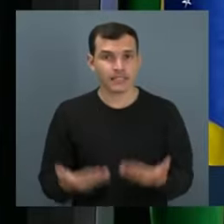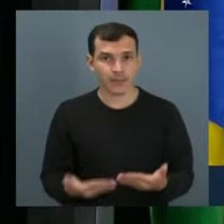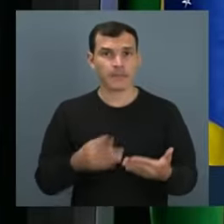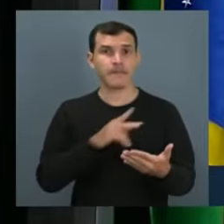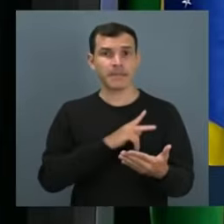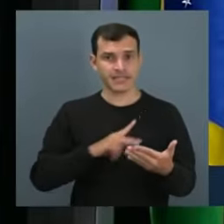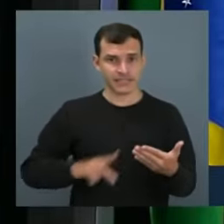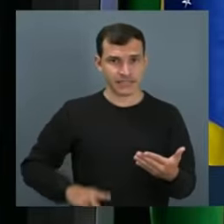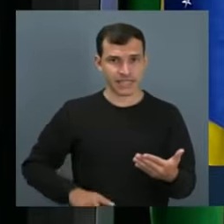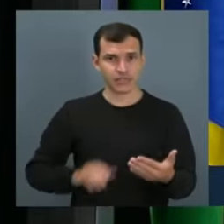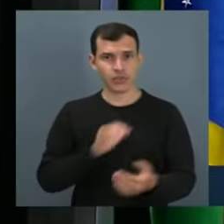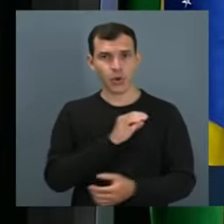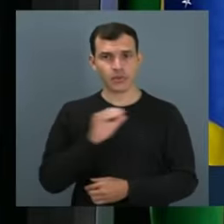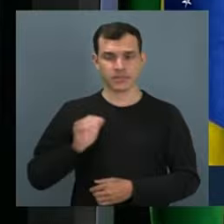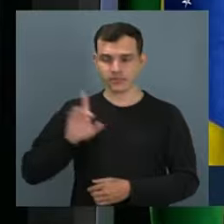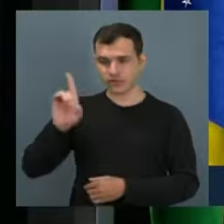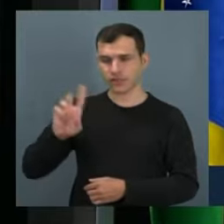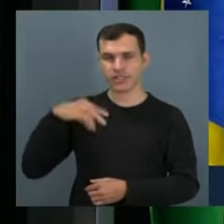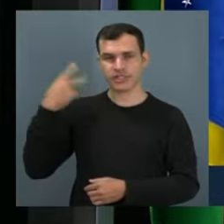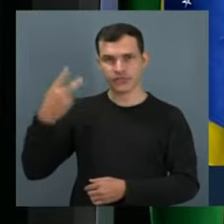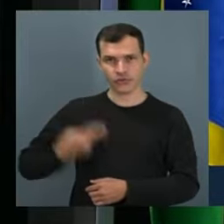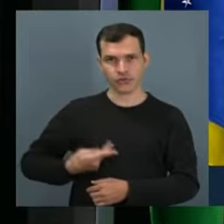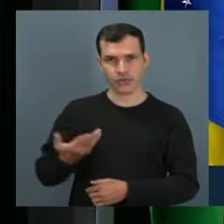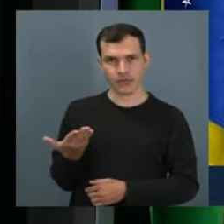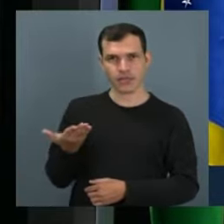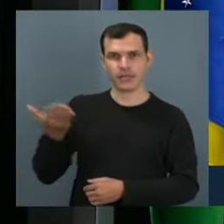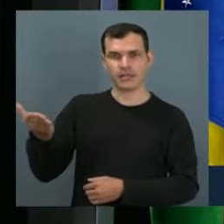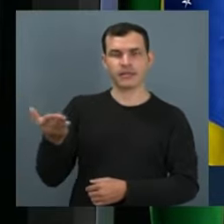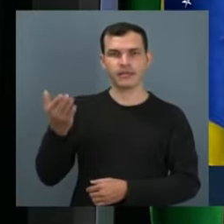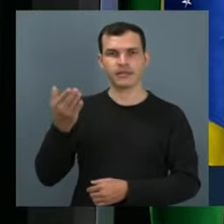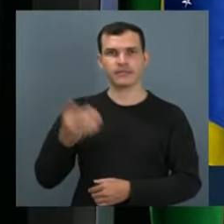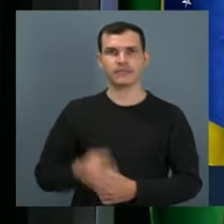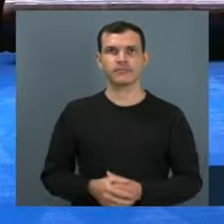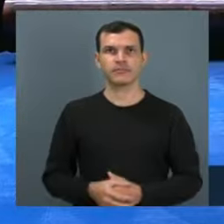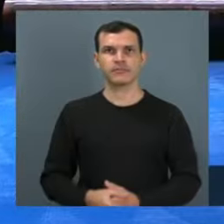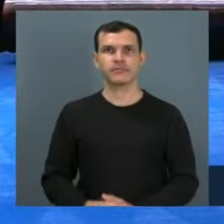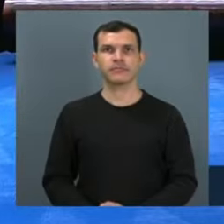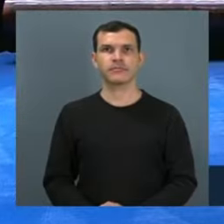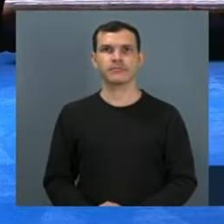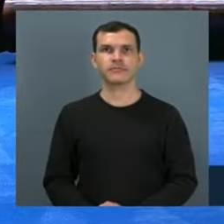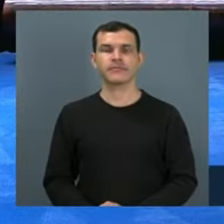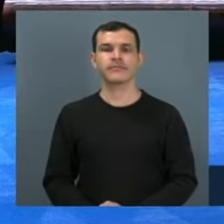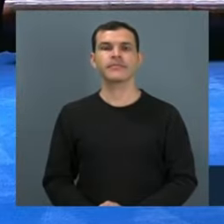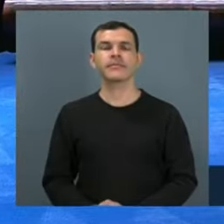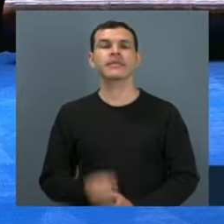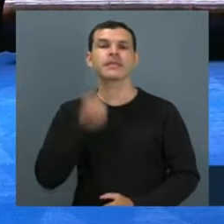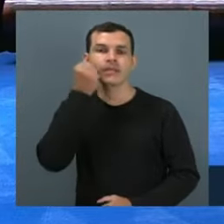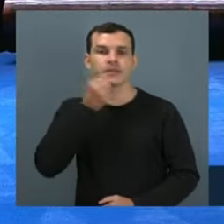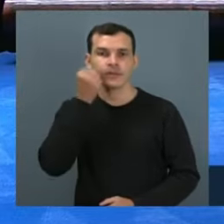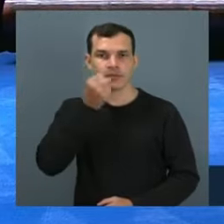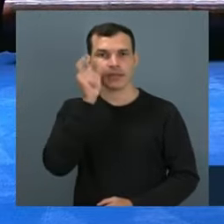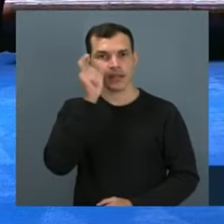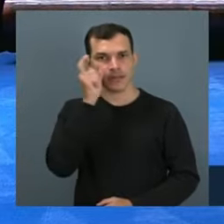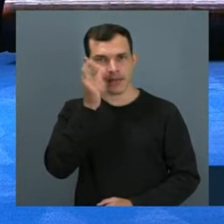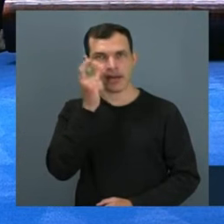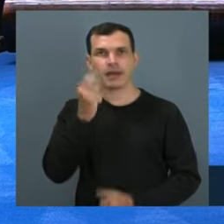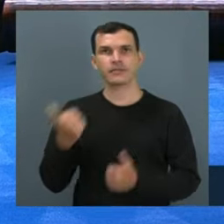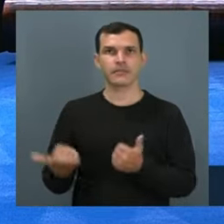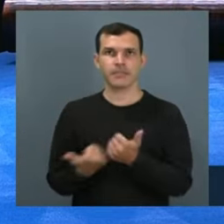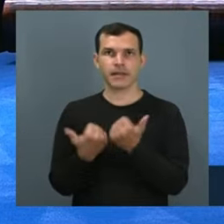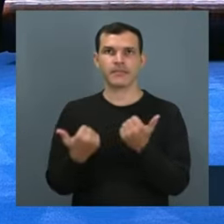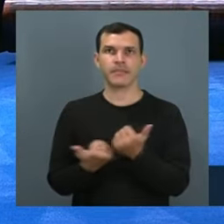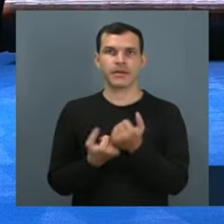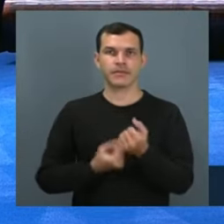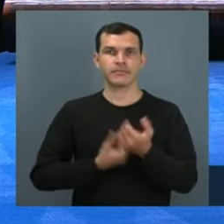de Direitos Humanos da Casa Revisora da República do Senado. Damares, obviamente, tem uma contribuição enorme a fazer o seu